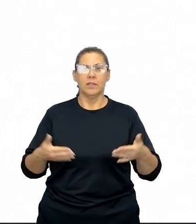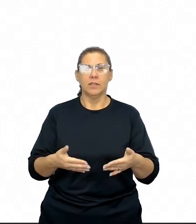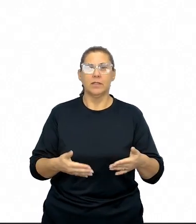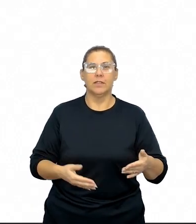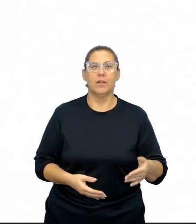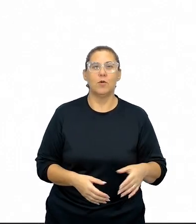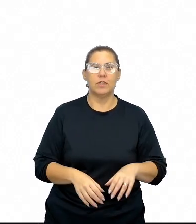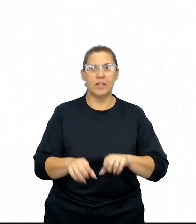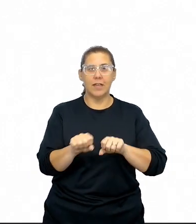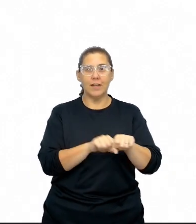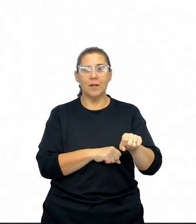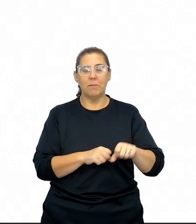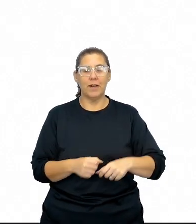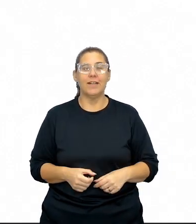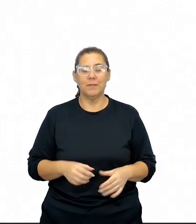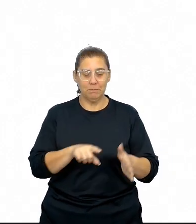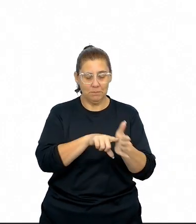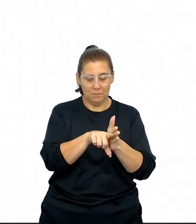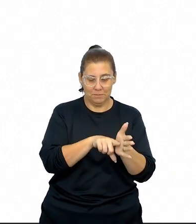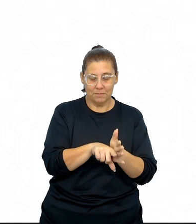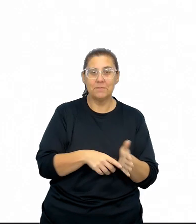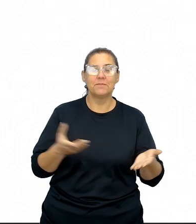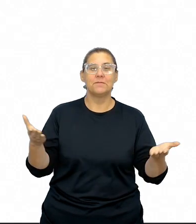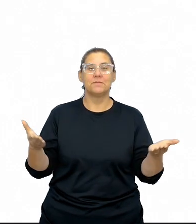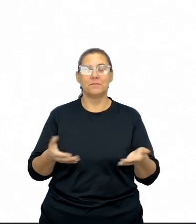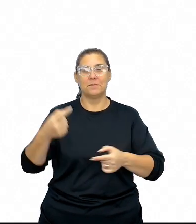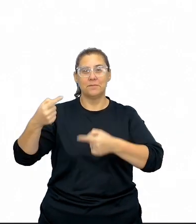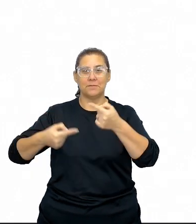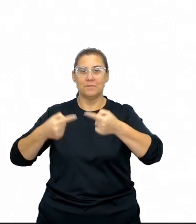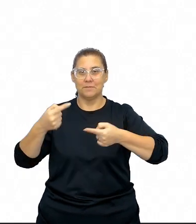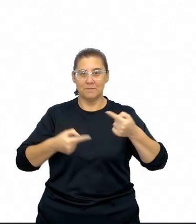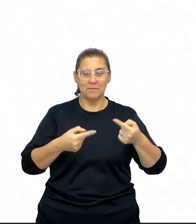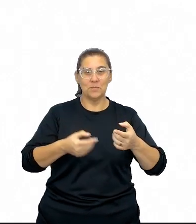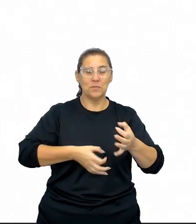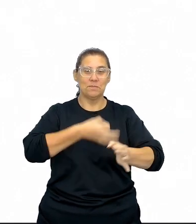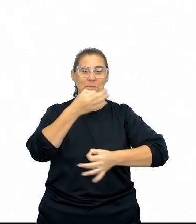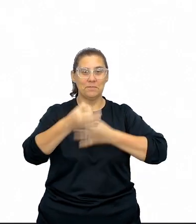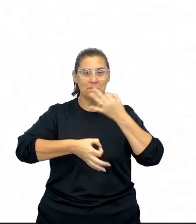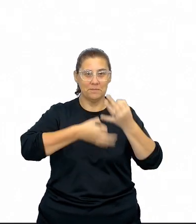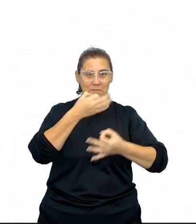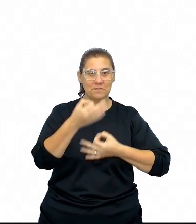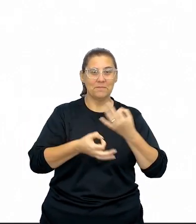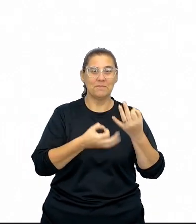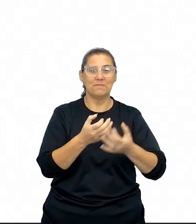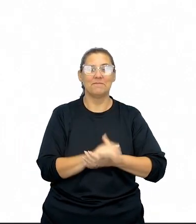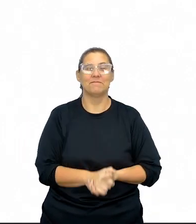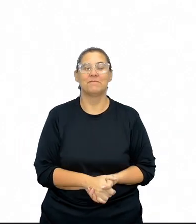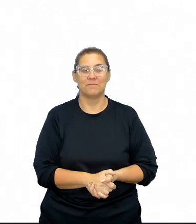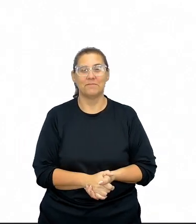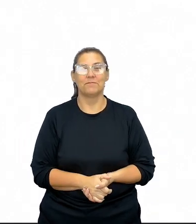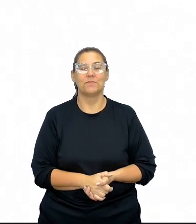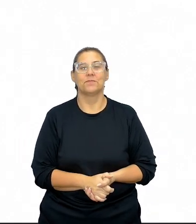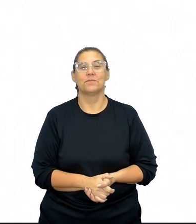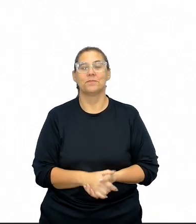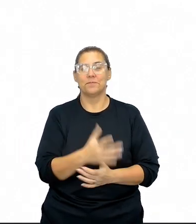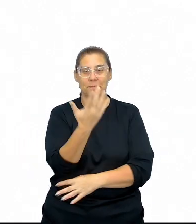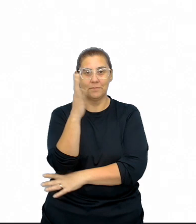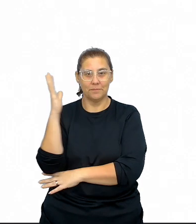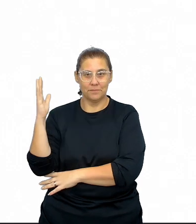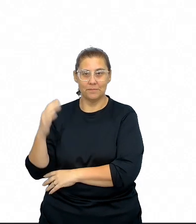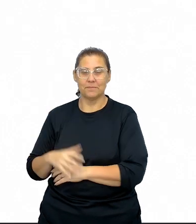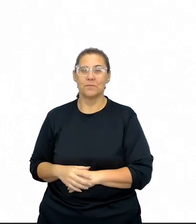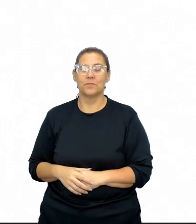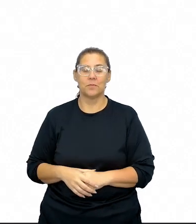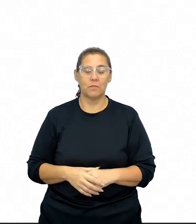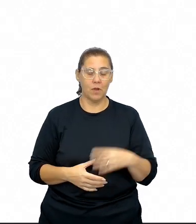formativo, o ensino por investigação, e hoje discutindo a argumentação no ensino de ciências da natureza. O